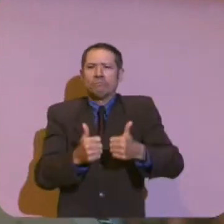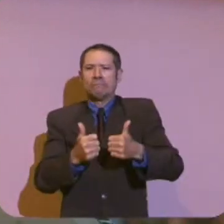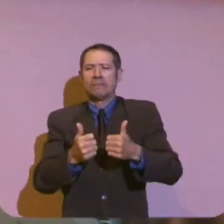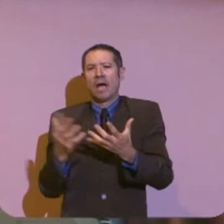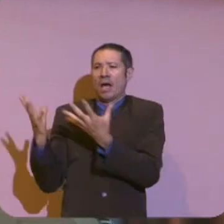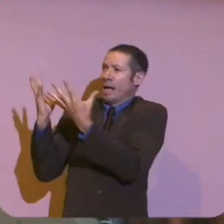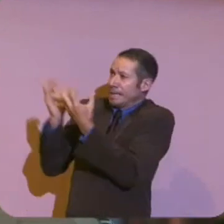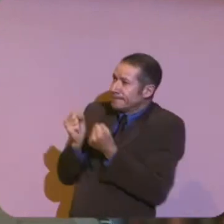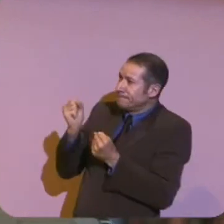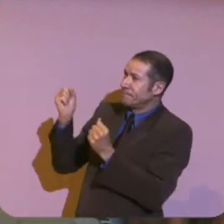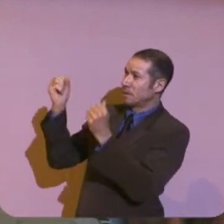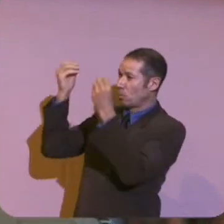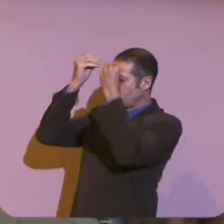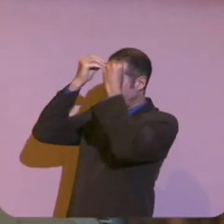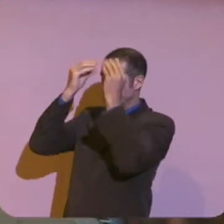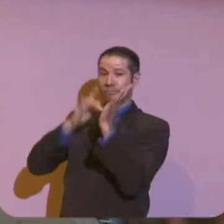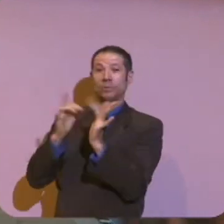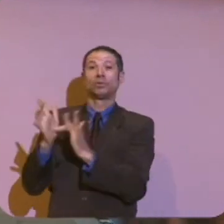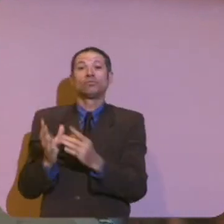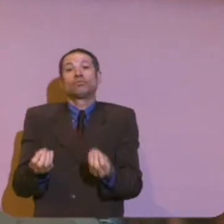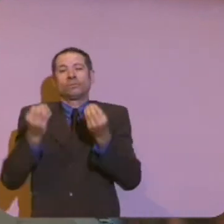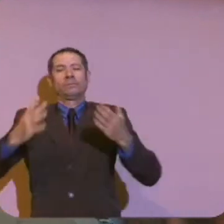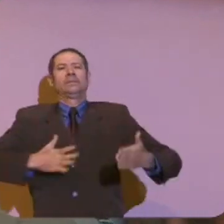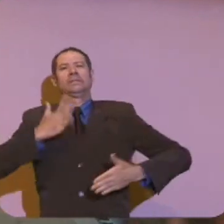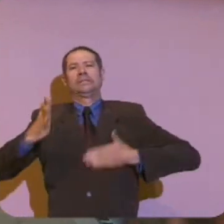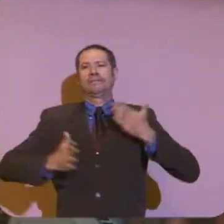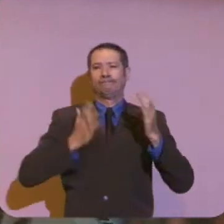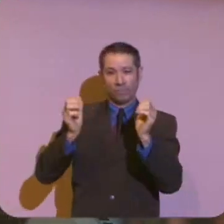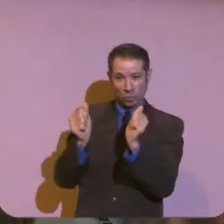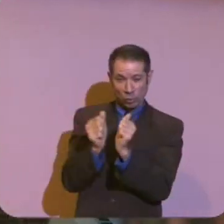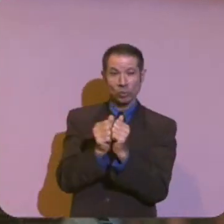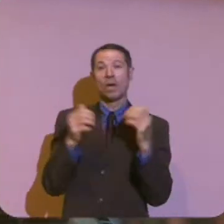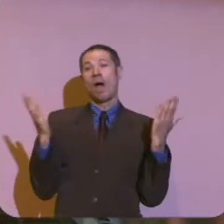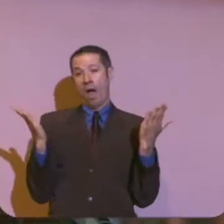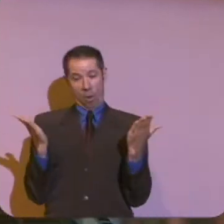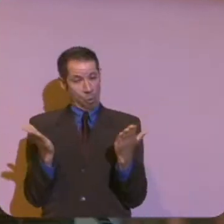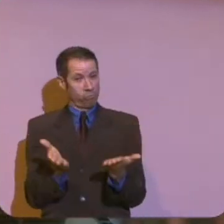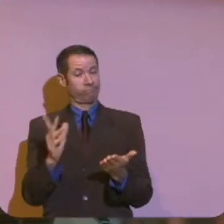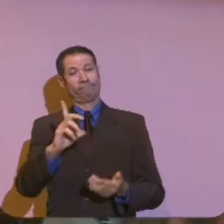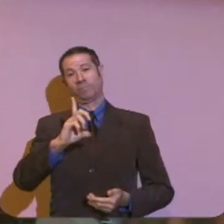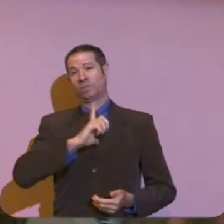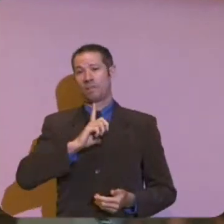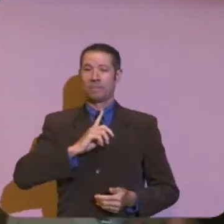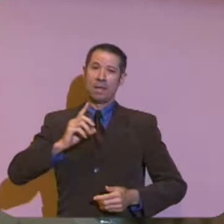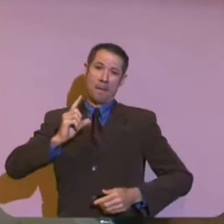processo. Então, para você se alegrar conosco, né? Hoje nós temos